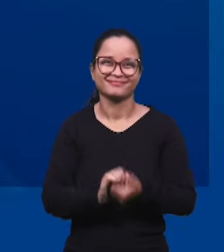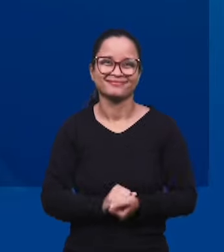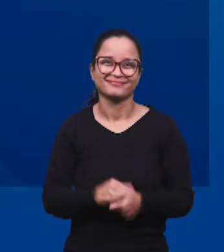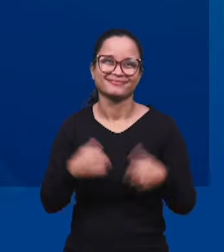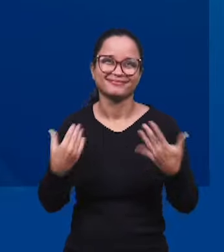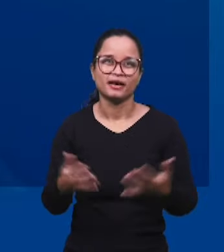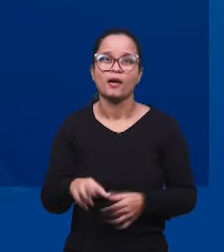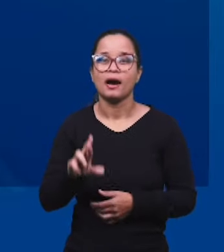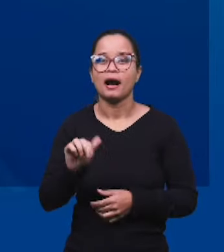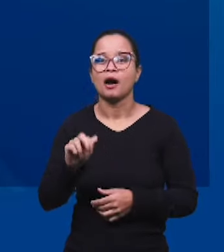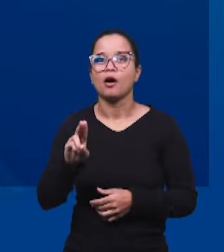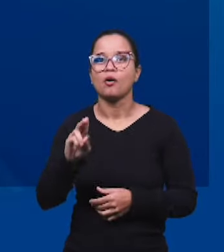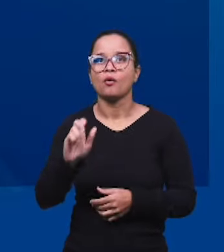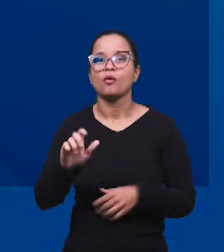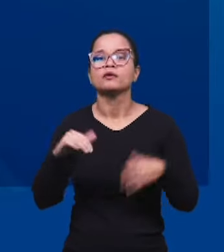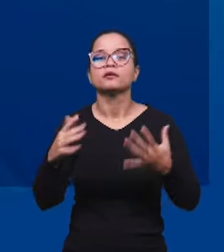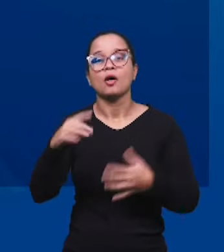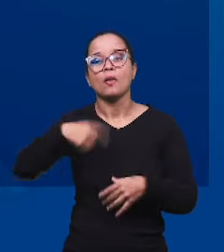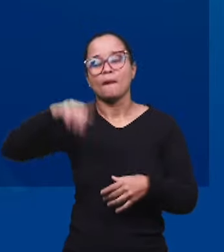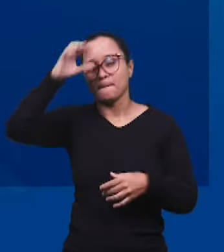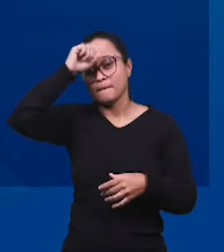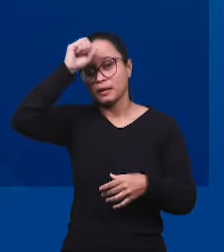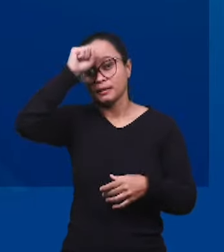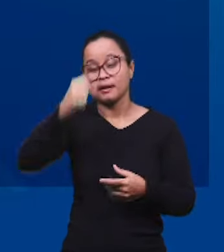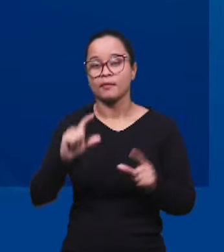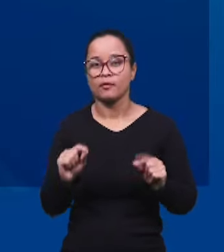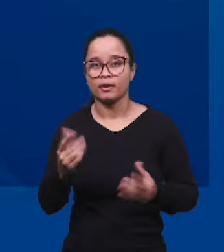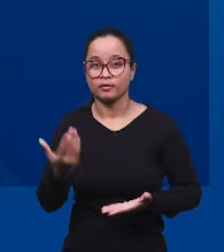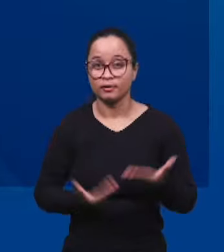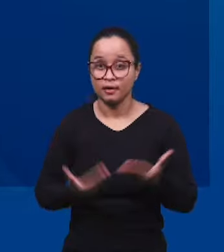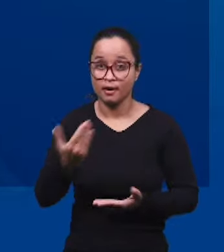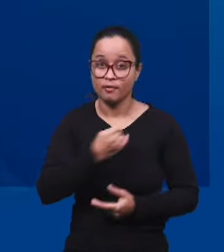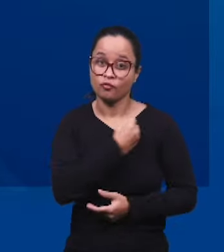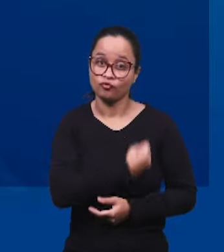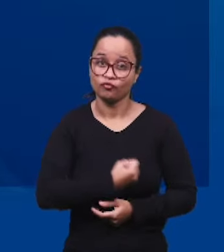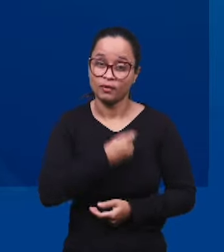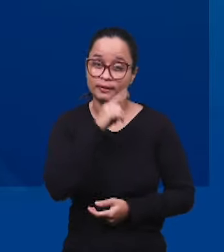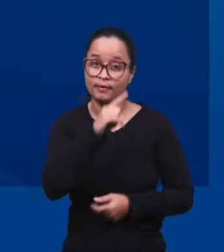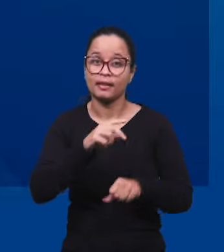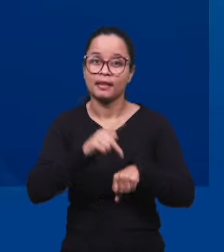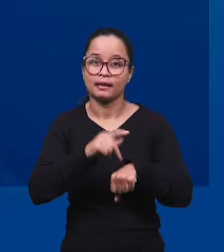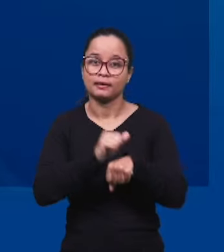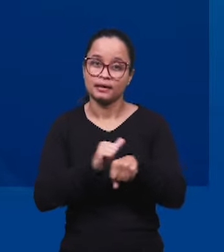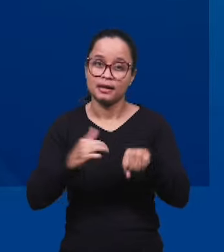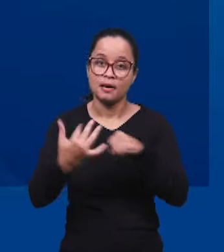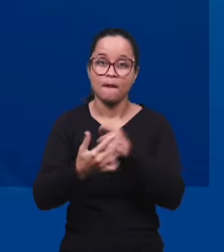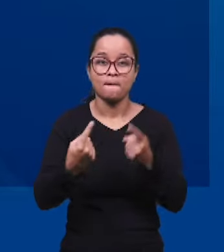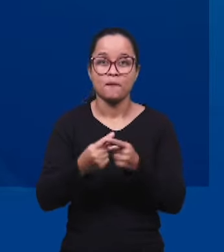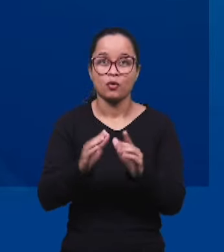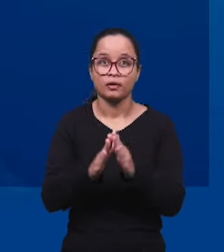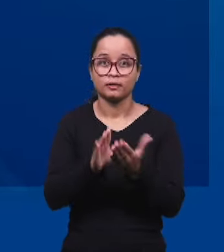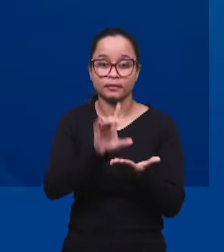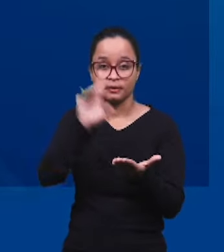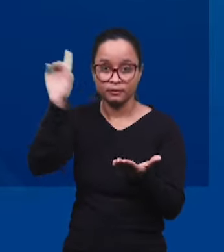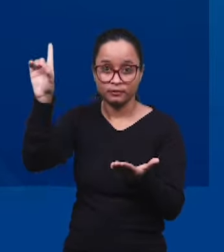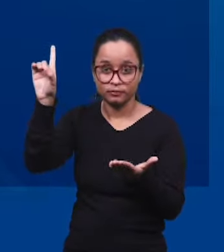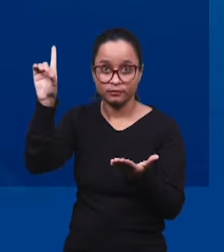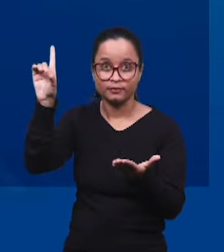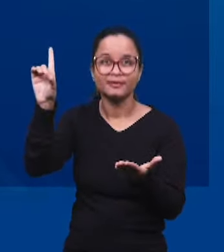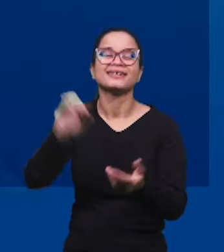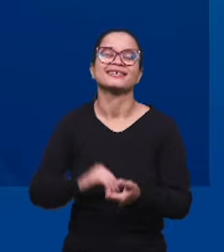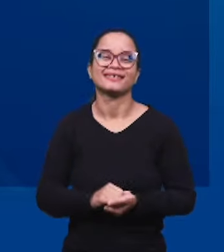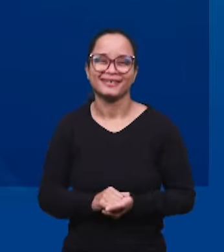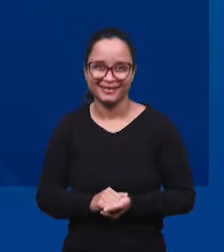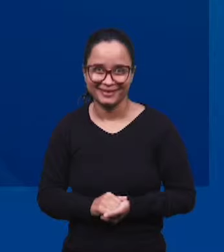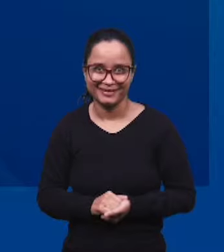Raul, nós aprendemos então que o servo João estava lá na ilha de Patmos por causa da palavra de